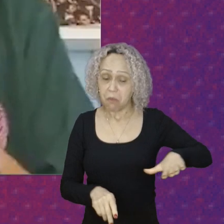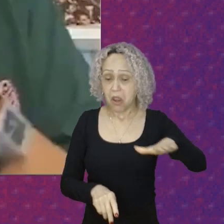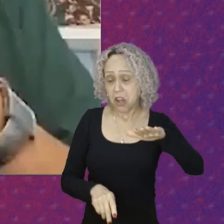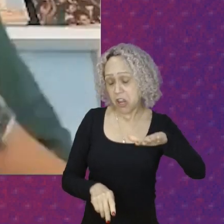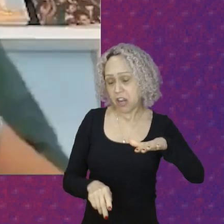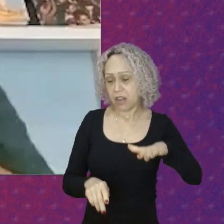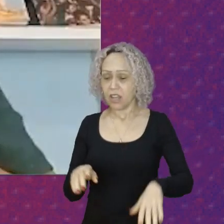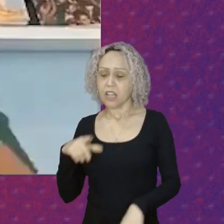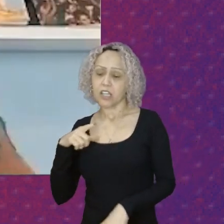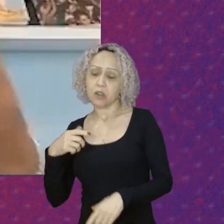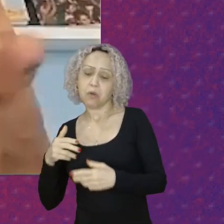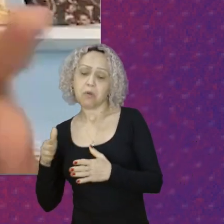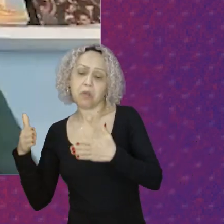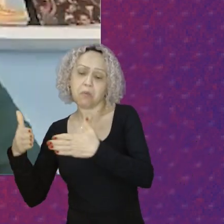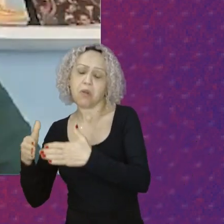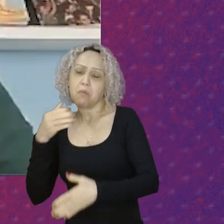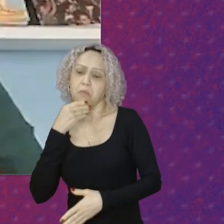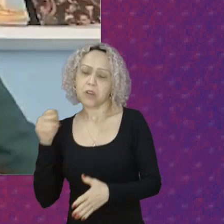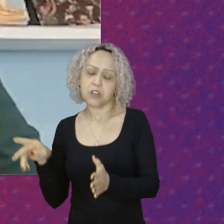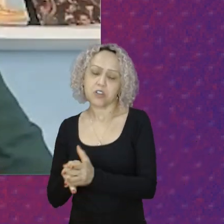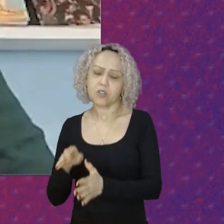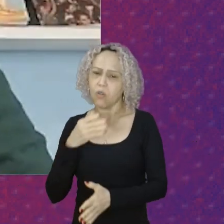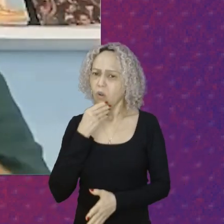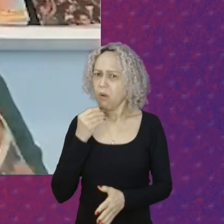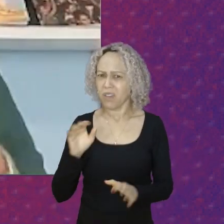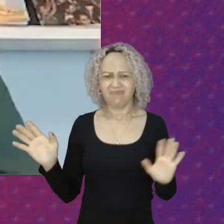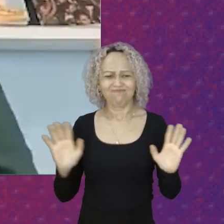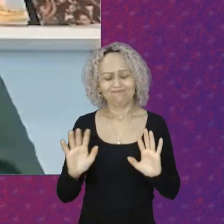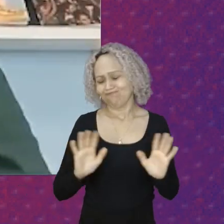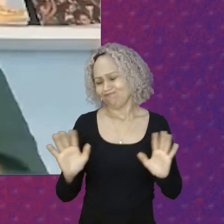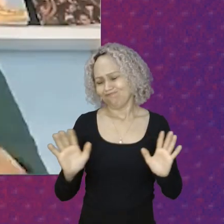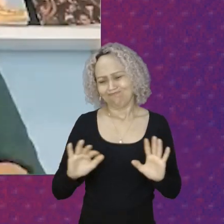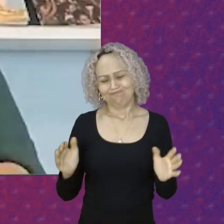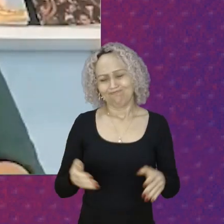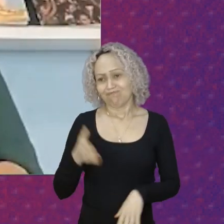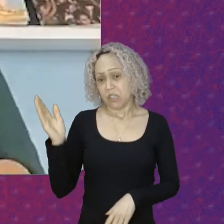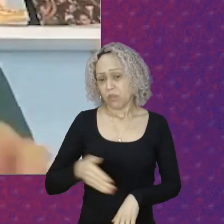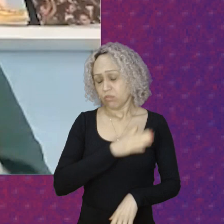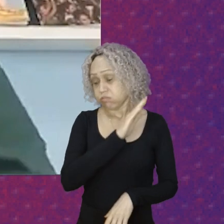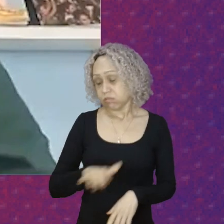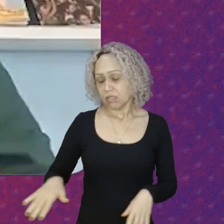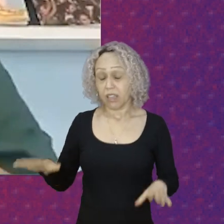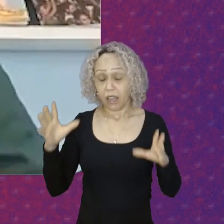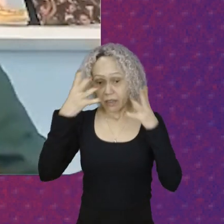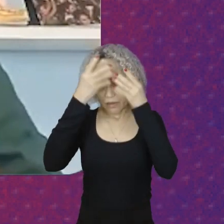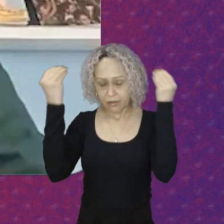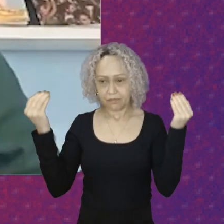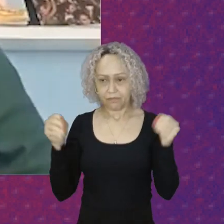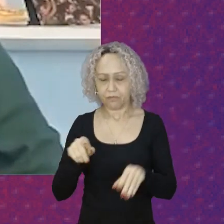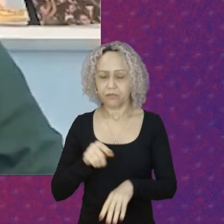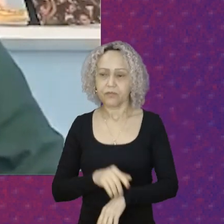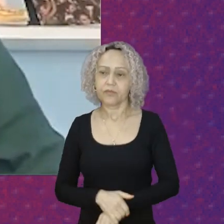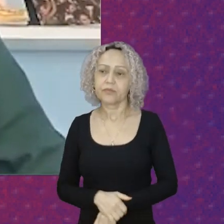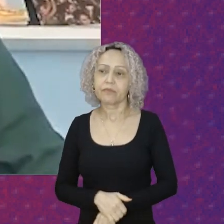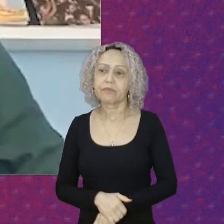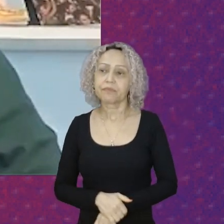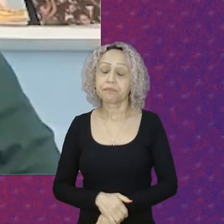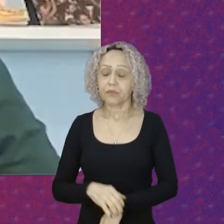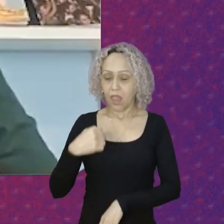gurias, meninas, rapazes, eu falo gurias que eu sou gaúcha, né? Gurias, que a gente precisa